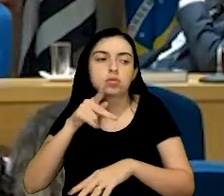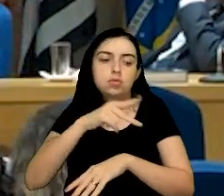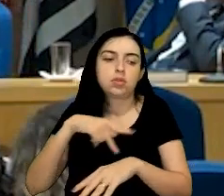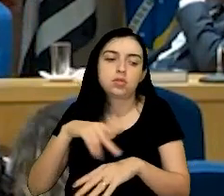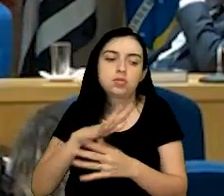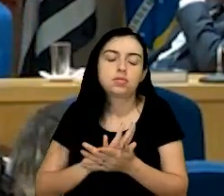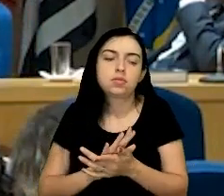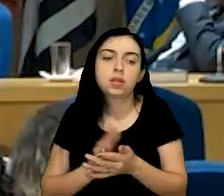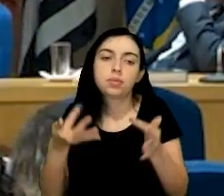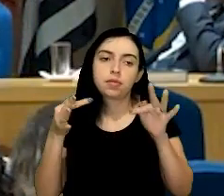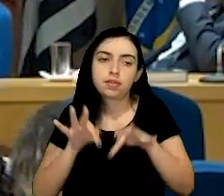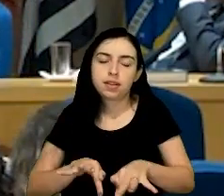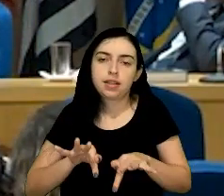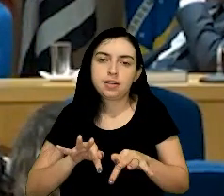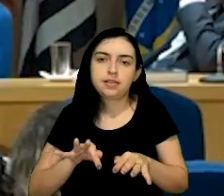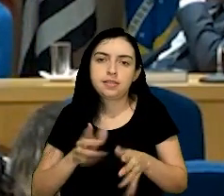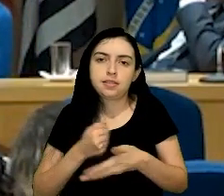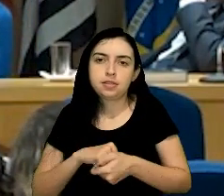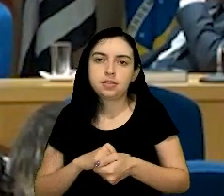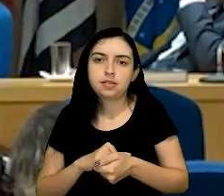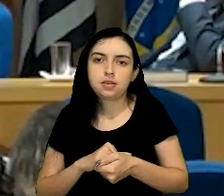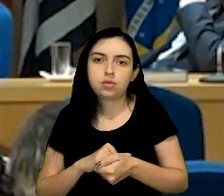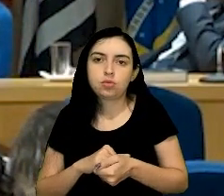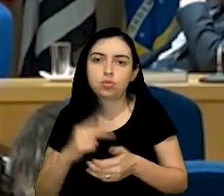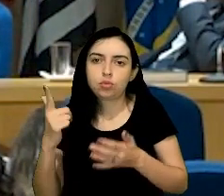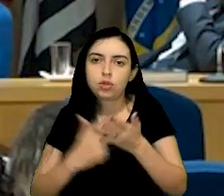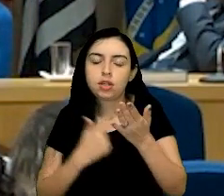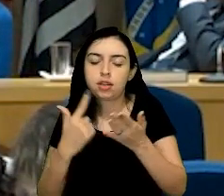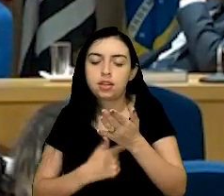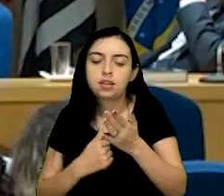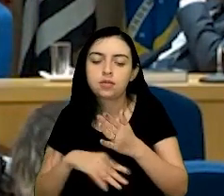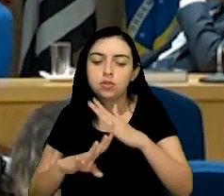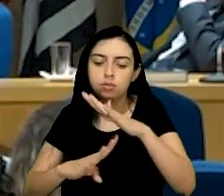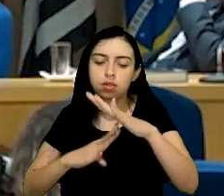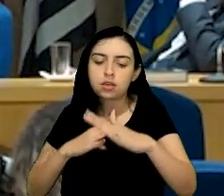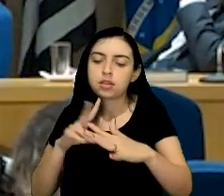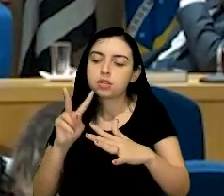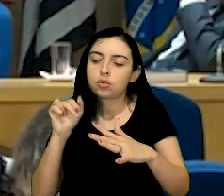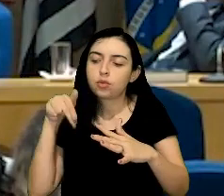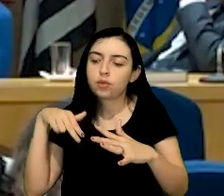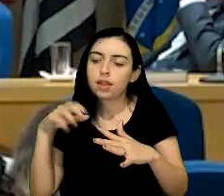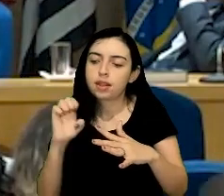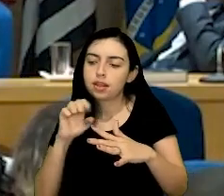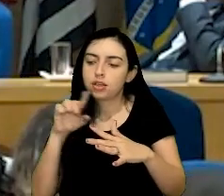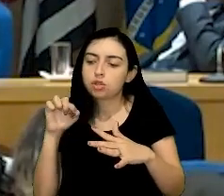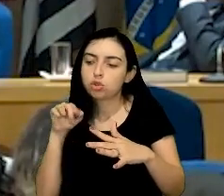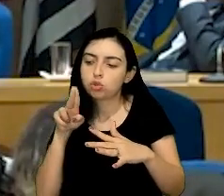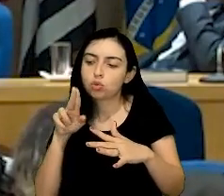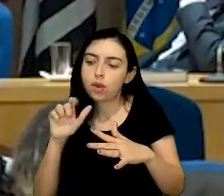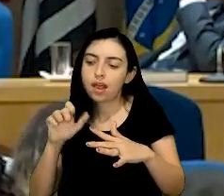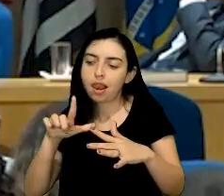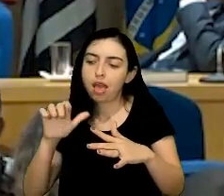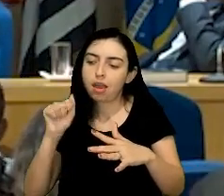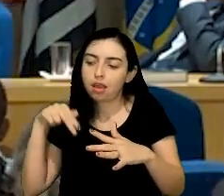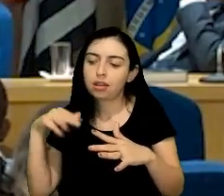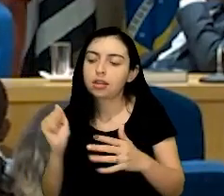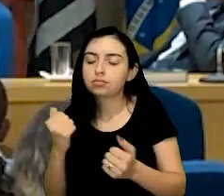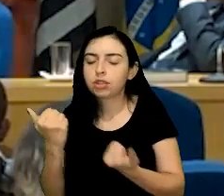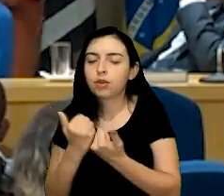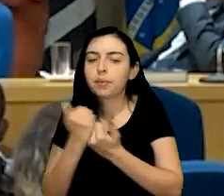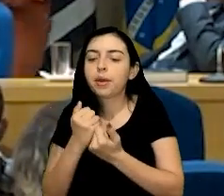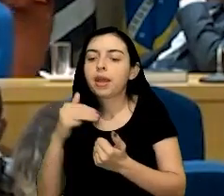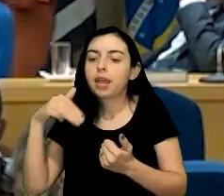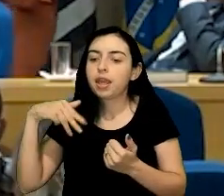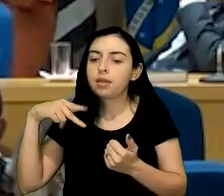finalizar, os livros das migrações venezuelanas, onde nós tivemos o apoio do MPT também, né,